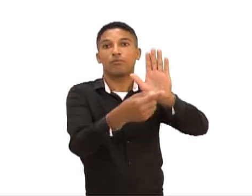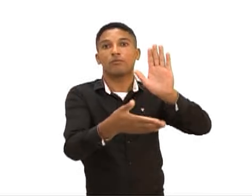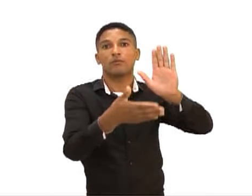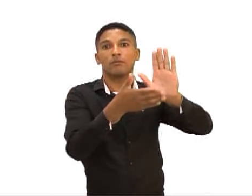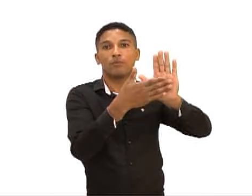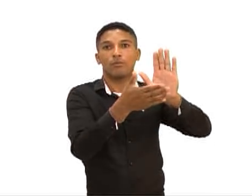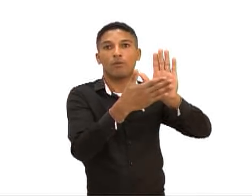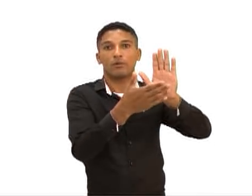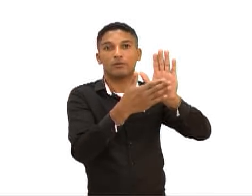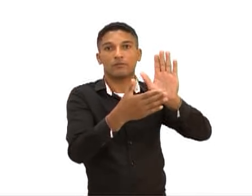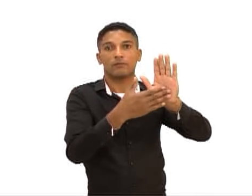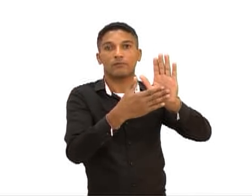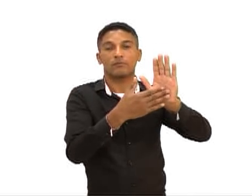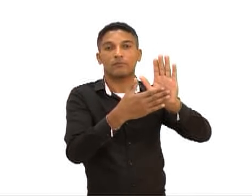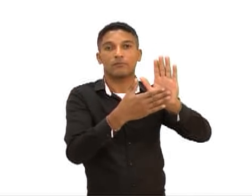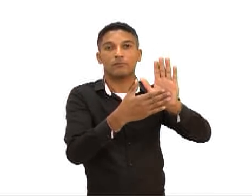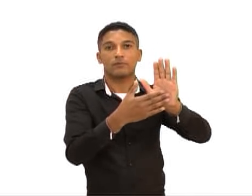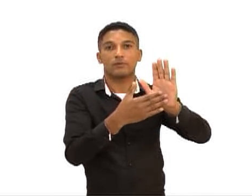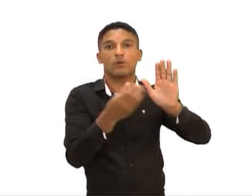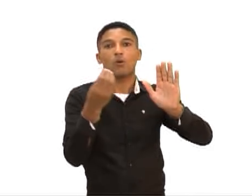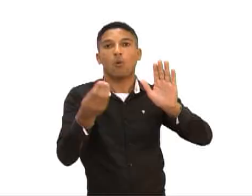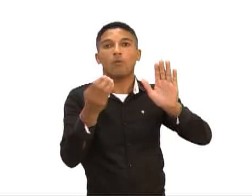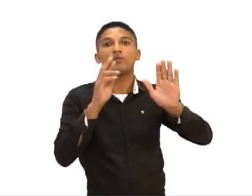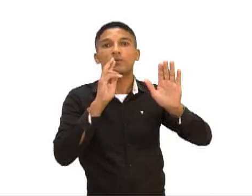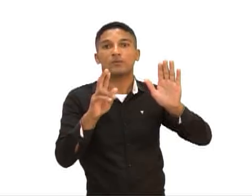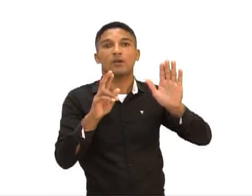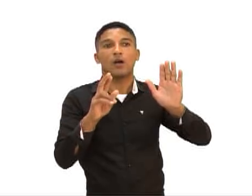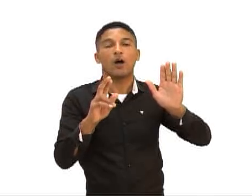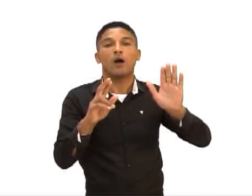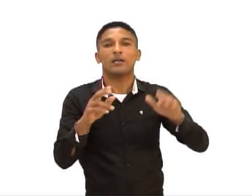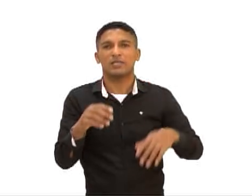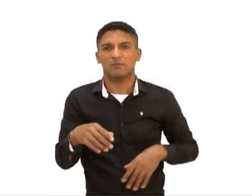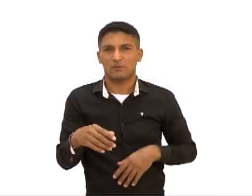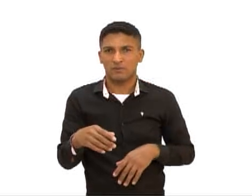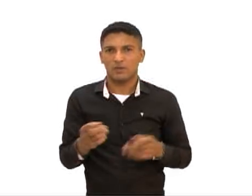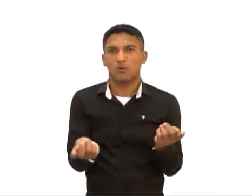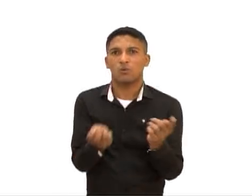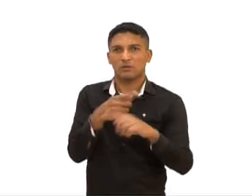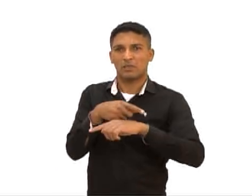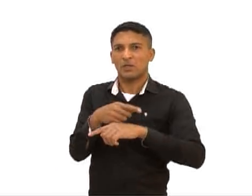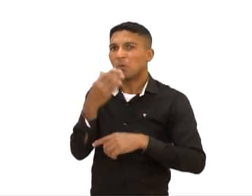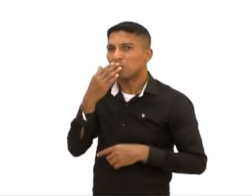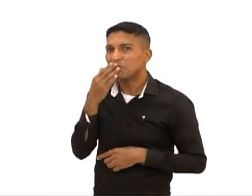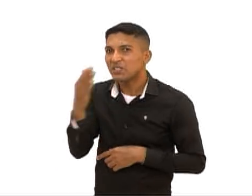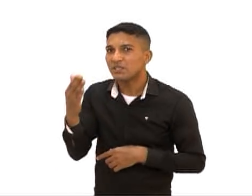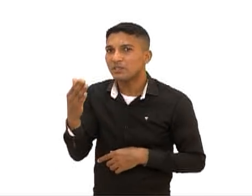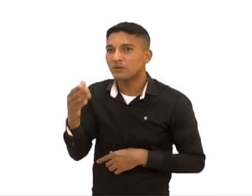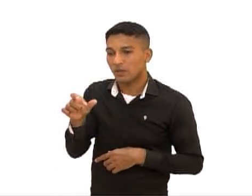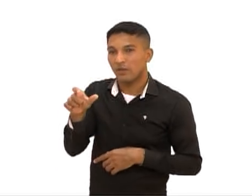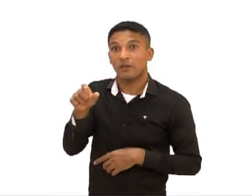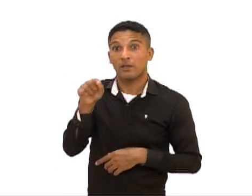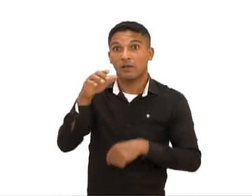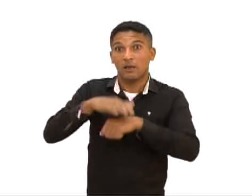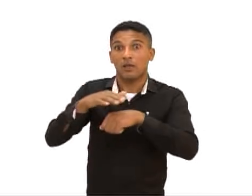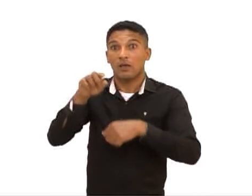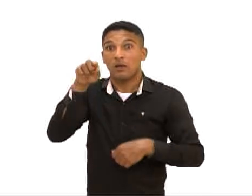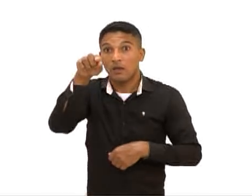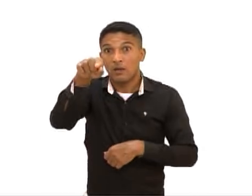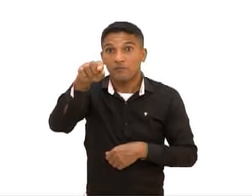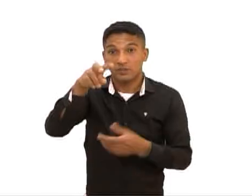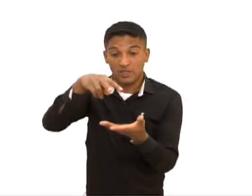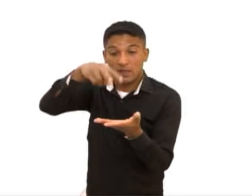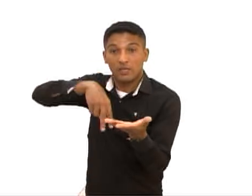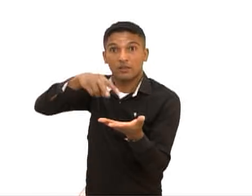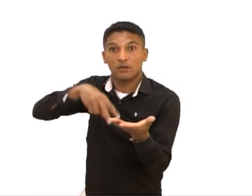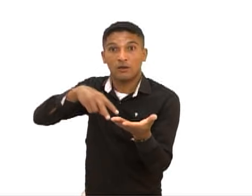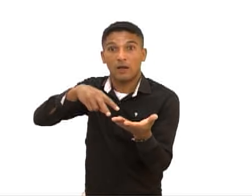pedir ao leitor para ajudar uma criança a encontrar um brinquedo, Ele pediu para o leitor ajudar